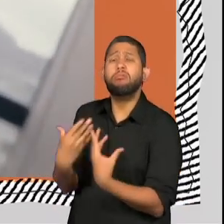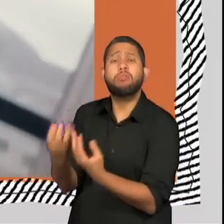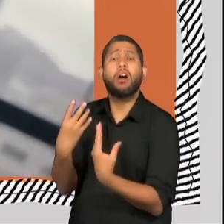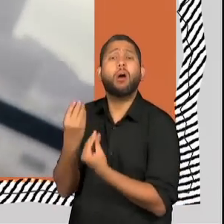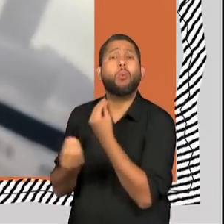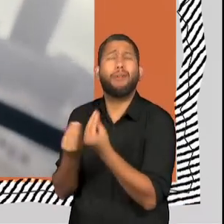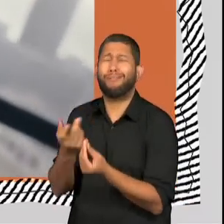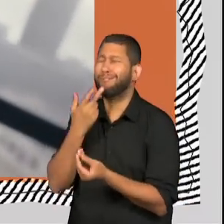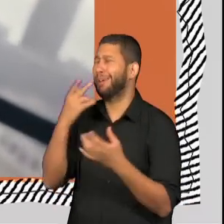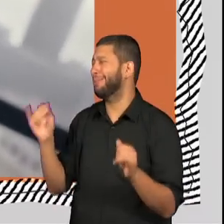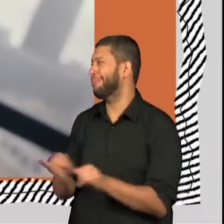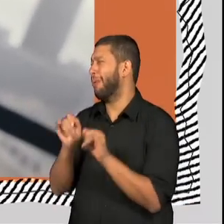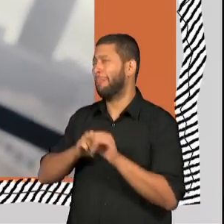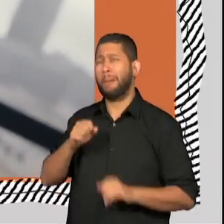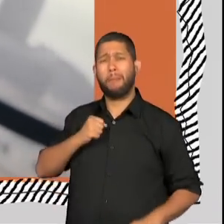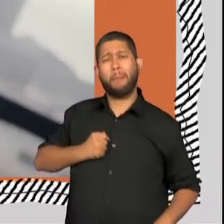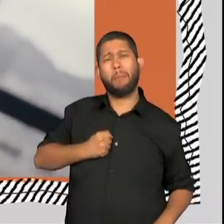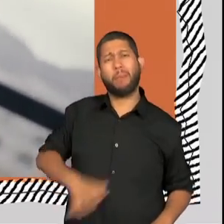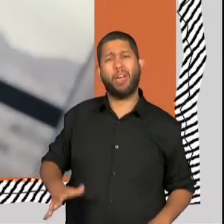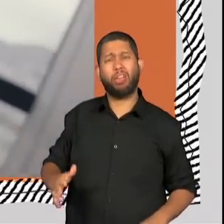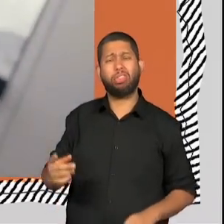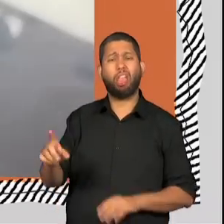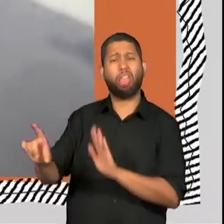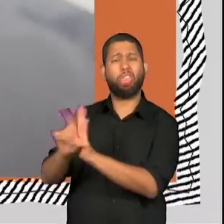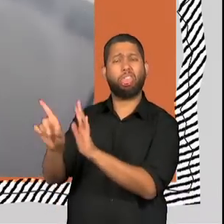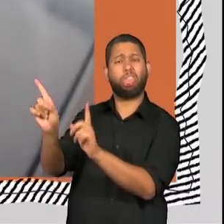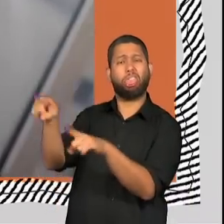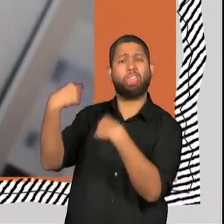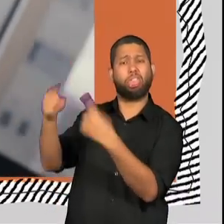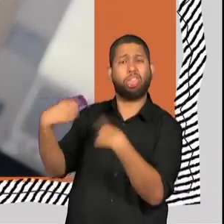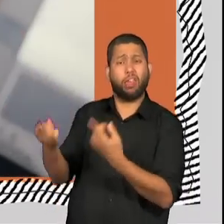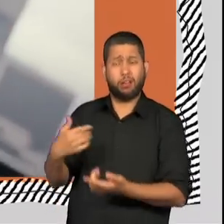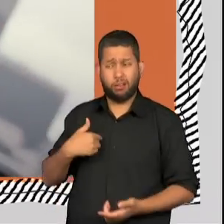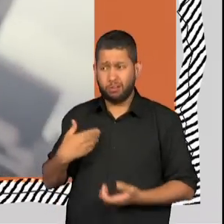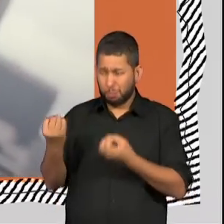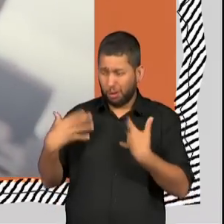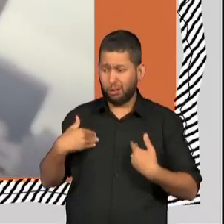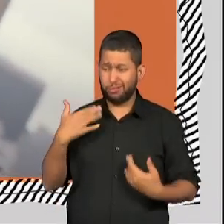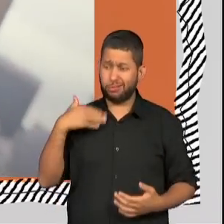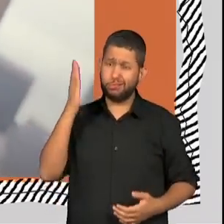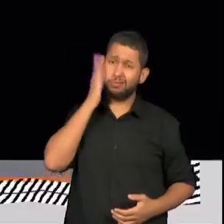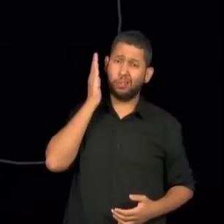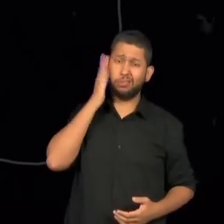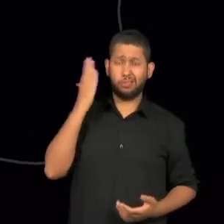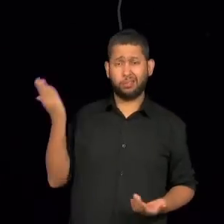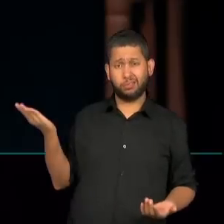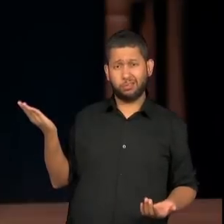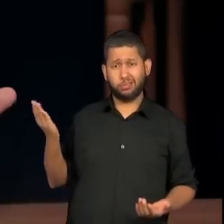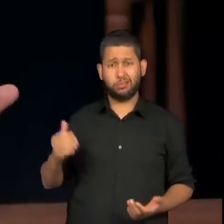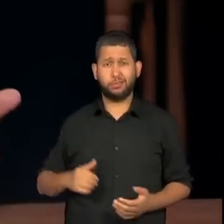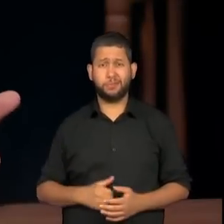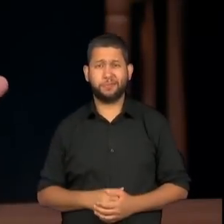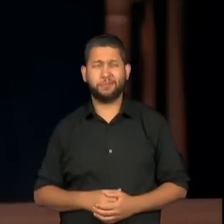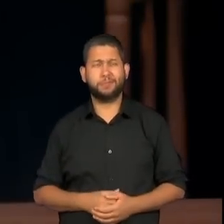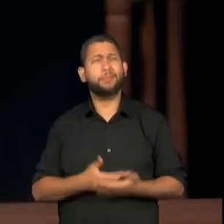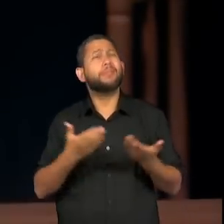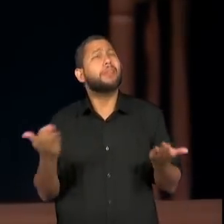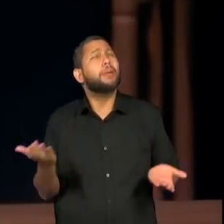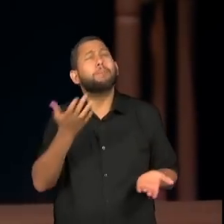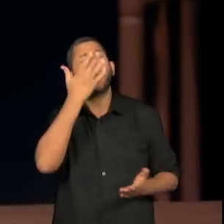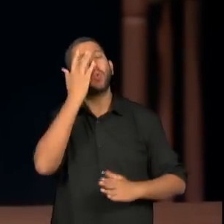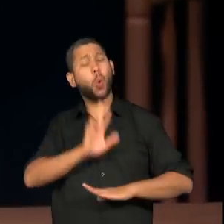fala merda, querendo ditar sua lei, falando de coisa que sei. Tô ligado, mas não me empolguei. Quem que pode